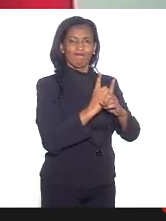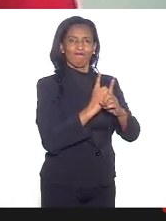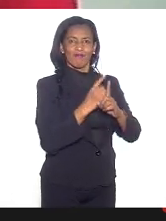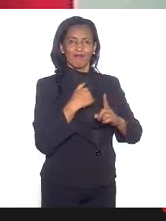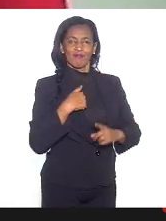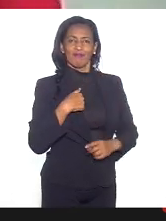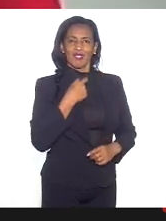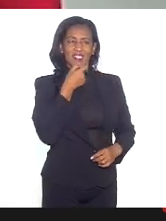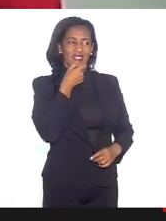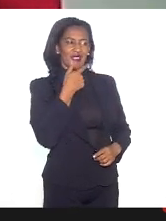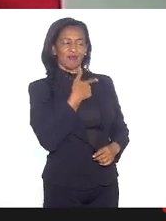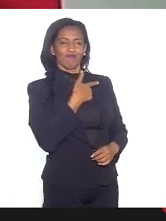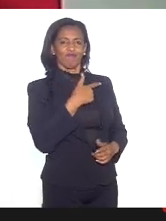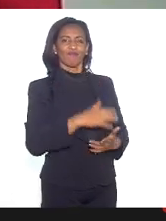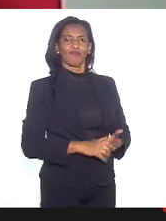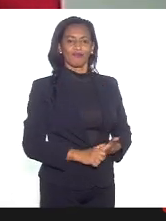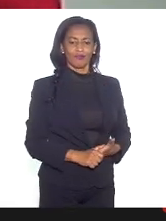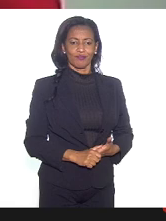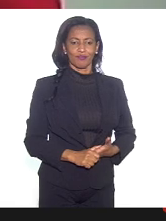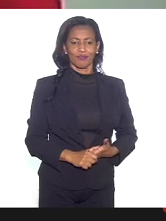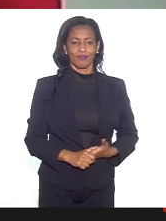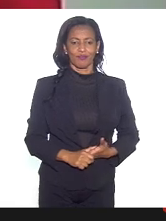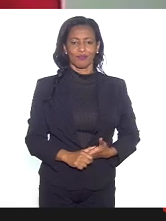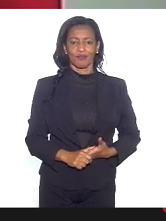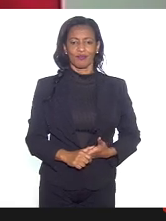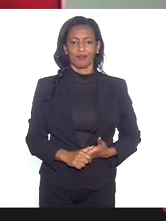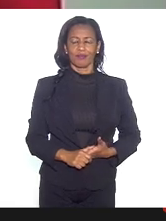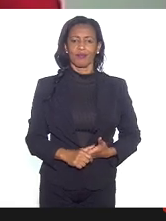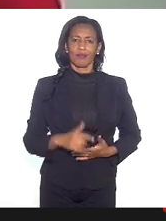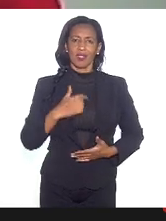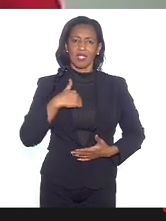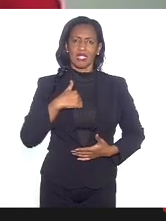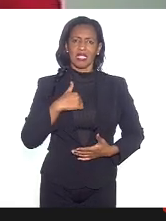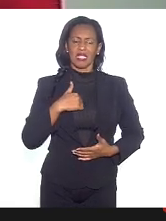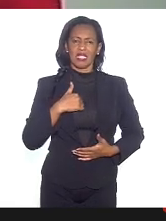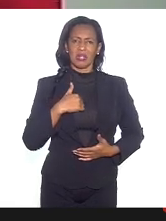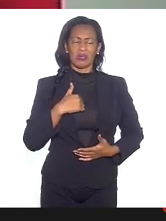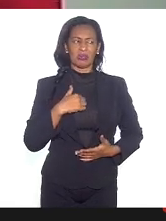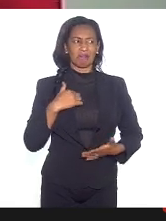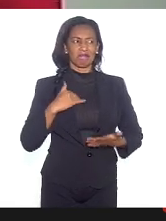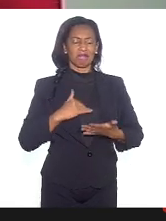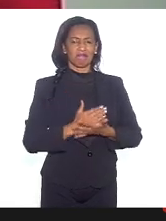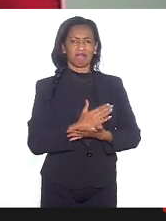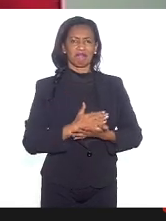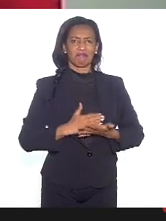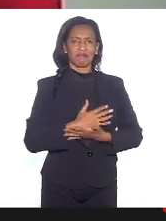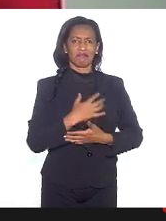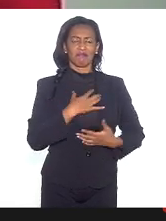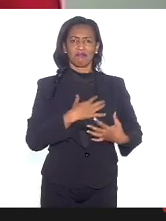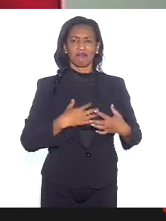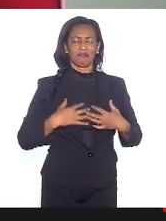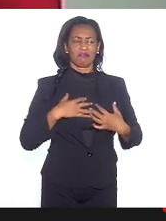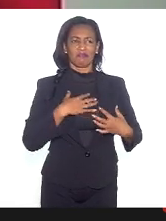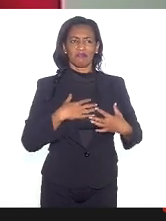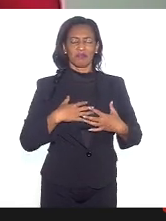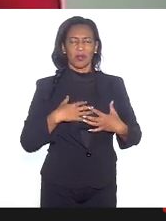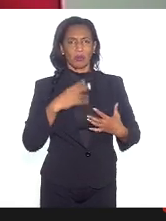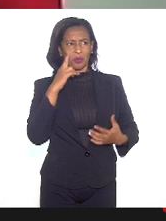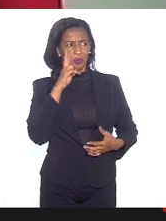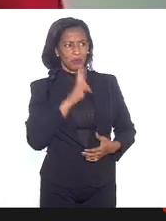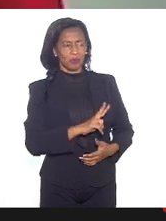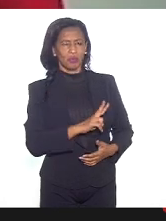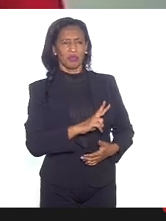minha personalidade, né? Eu fico muito desconfortável quando a gente vê algumas vezes